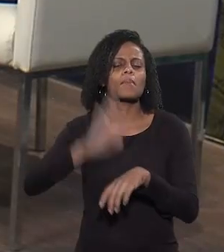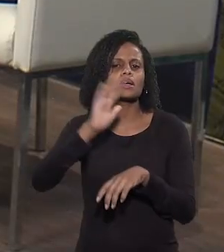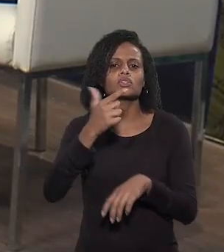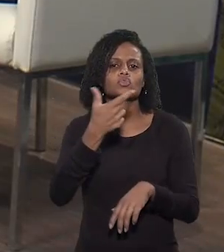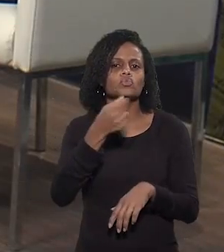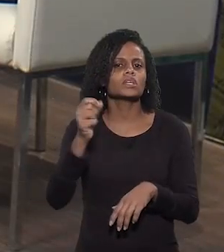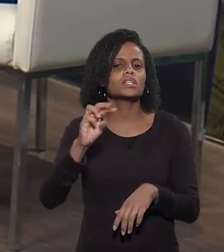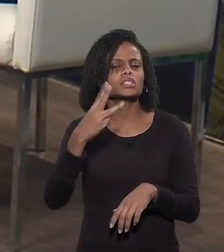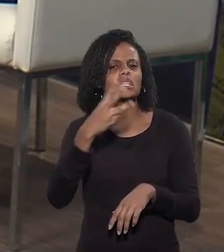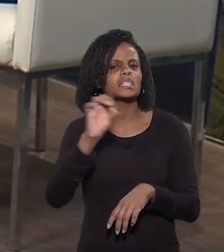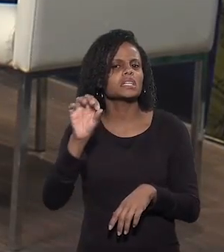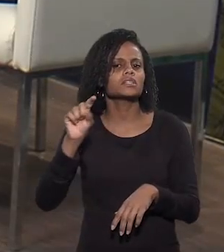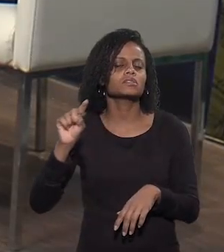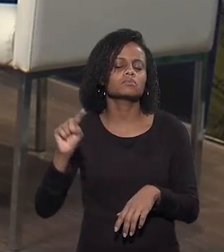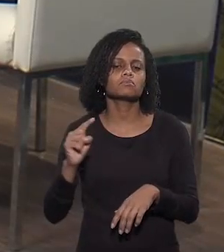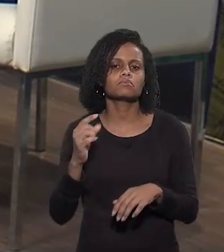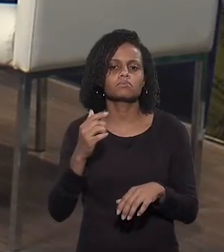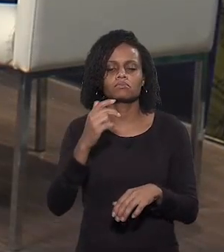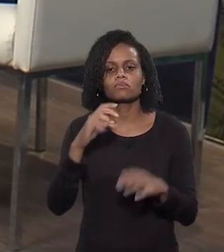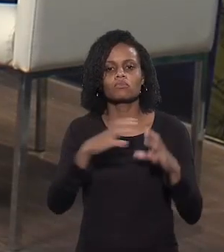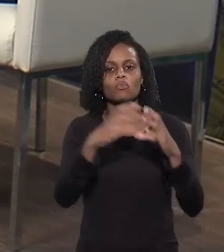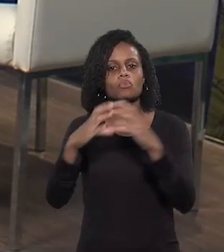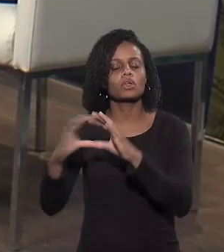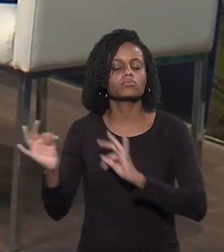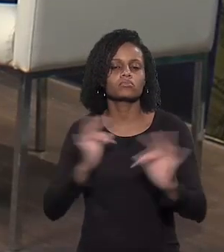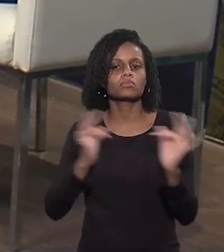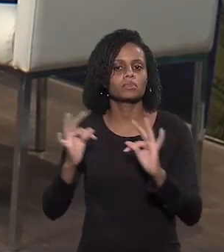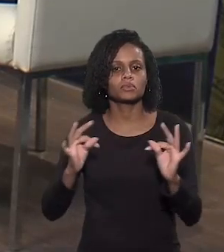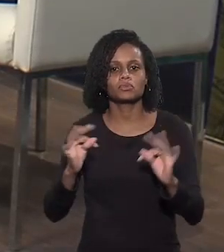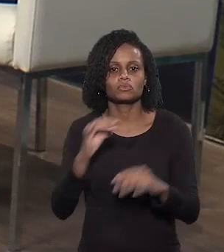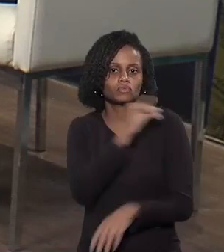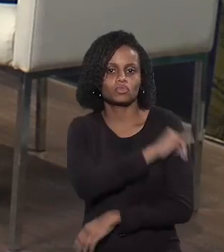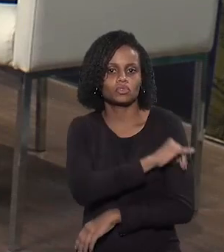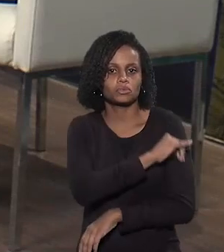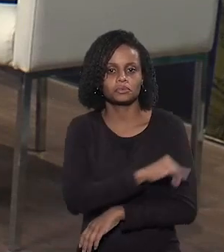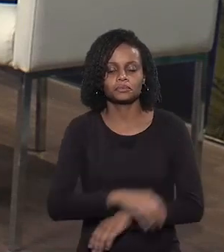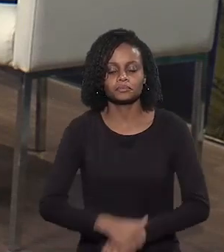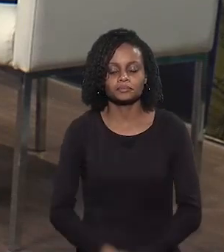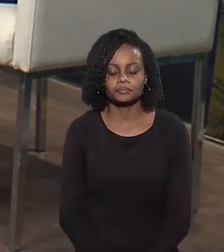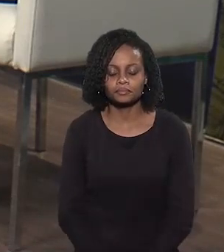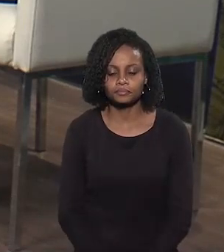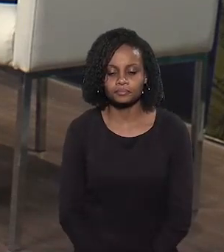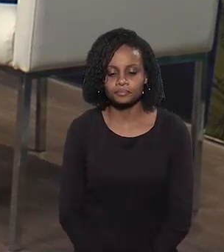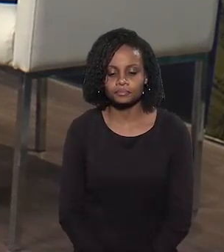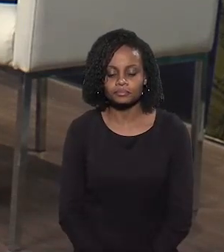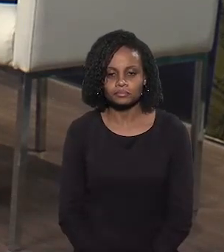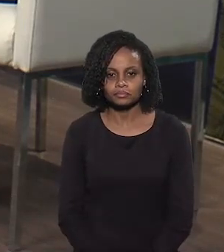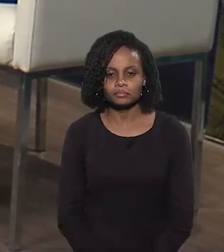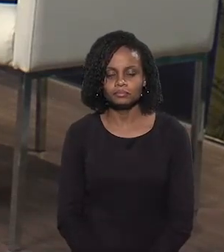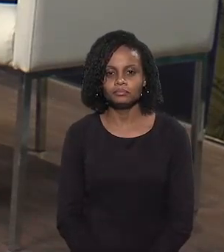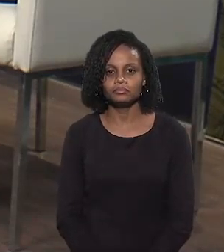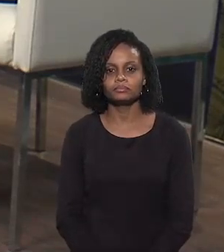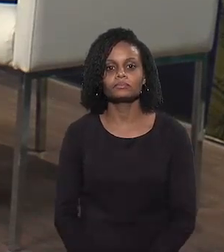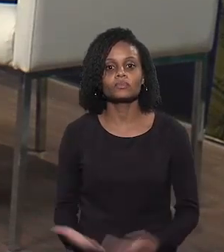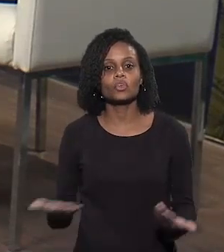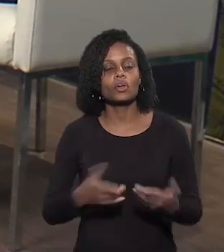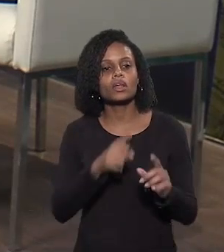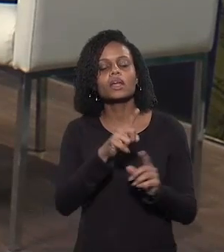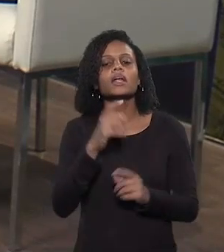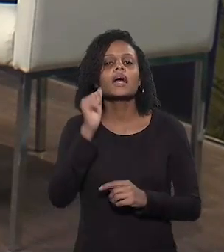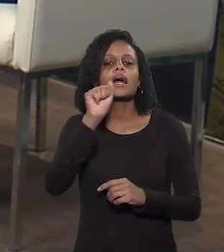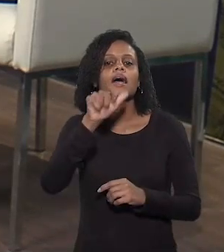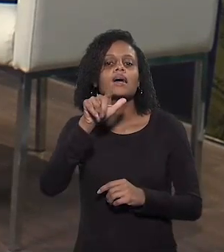mais de 200 ou 300 comunidades terapêuticas no Rio de Janeiro. É muito grande o número. E a gente pode ouvir um pouquinho